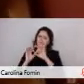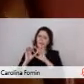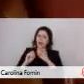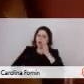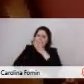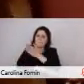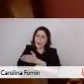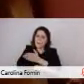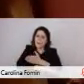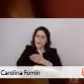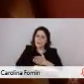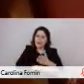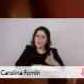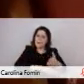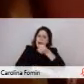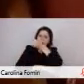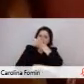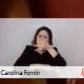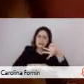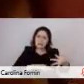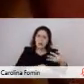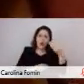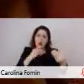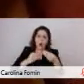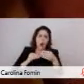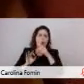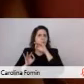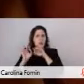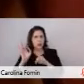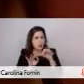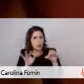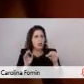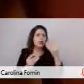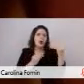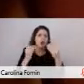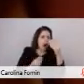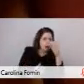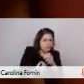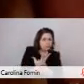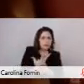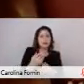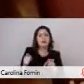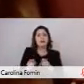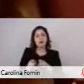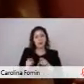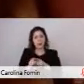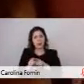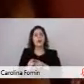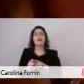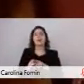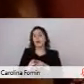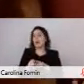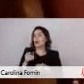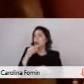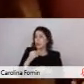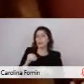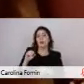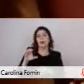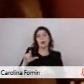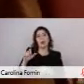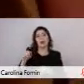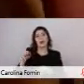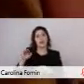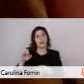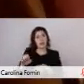foi concebido, do que ele nasce, né, dessa questão. O doutor Clênio, muito feliz também, de lembrar